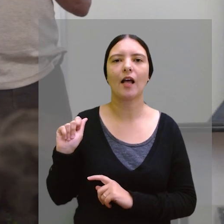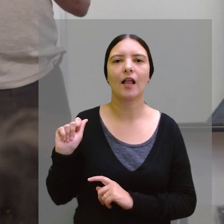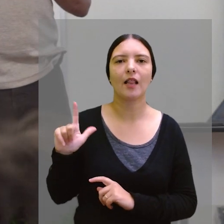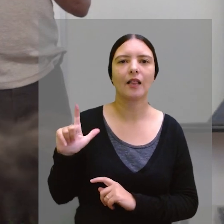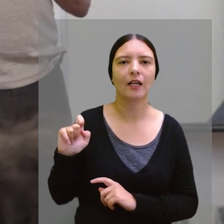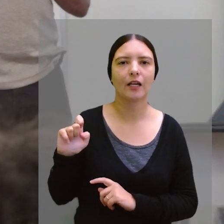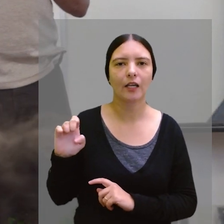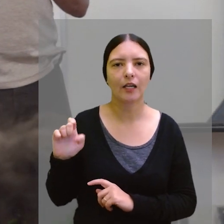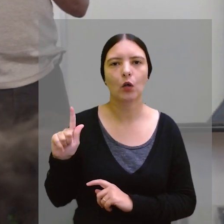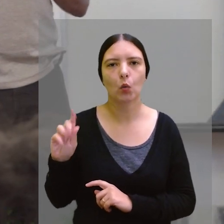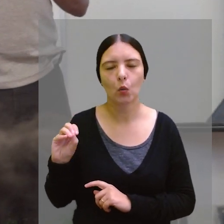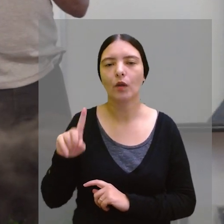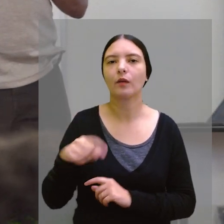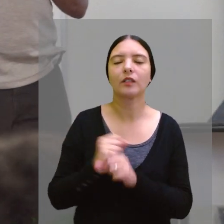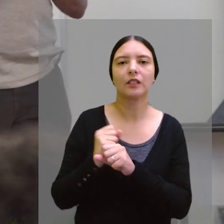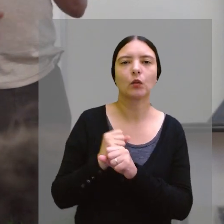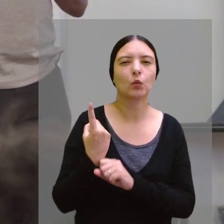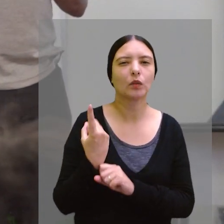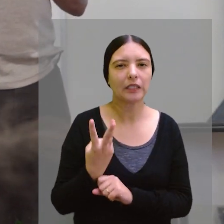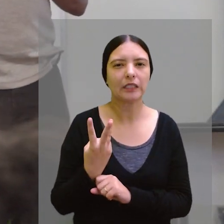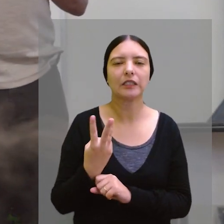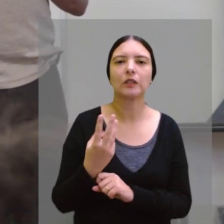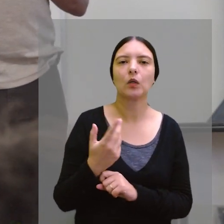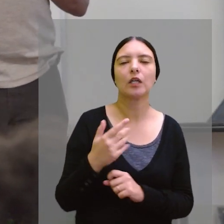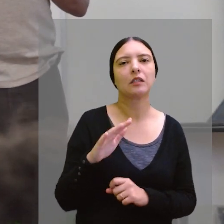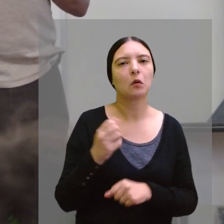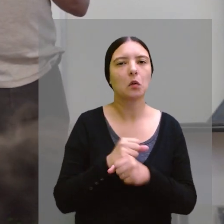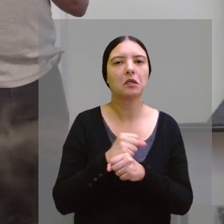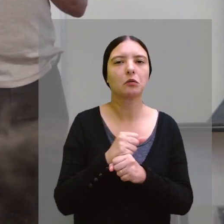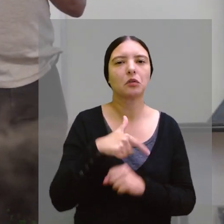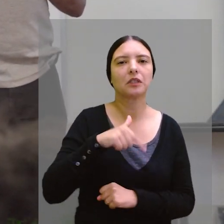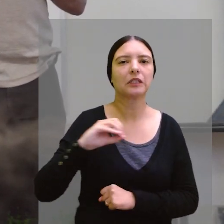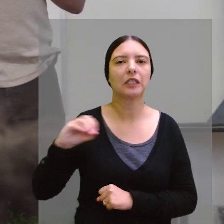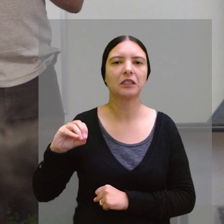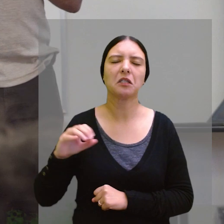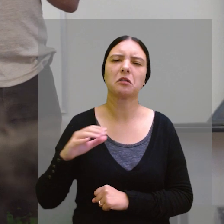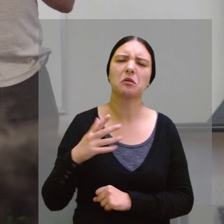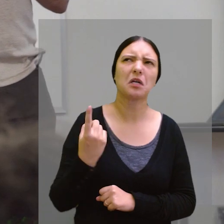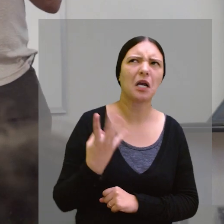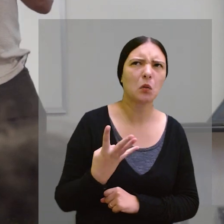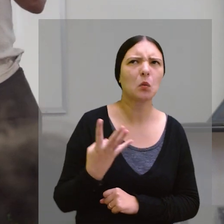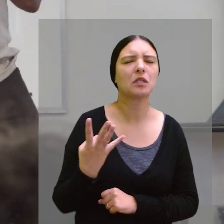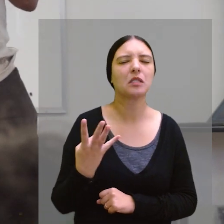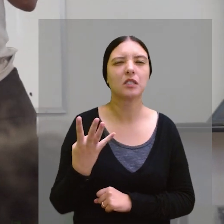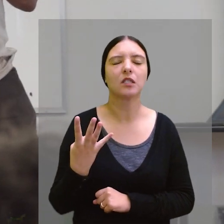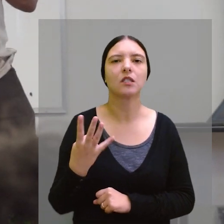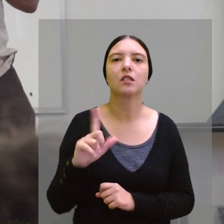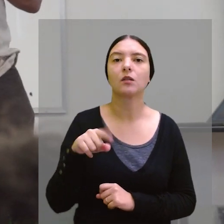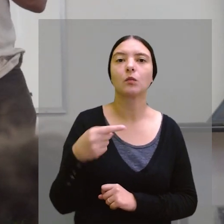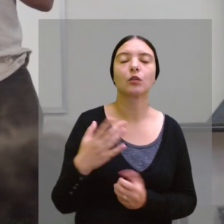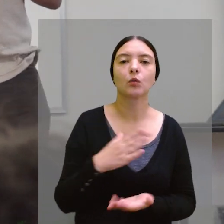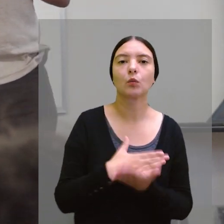E aí depois, lá no século XIII, quer dizer, tem 700 anos, 714,